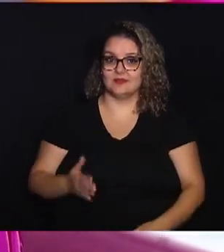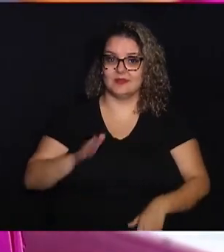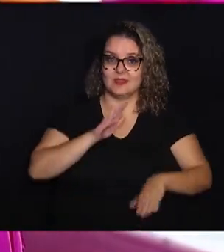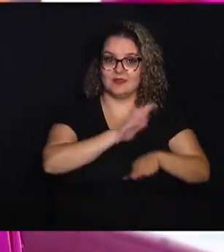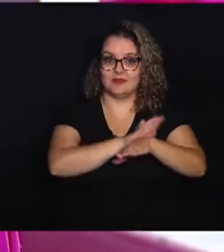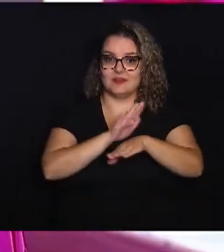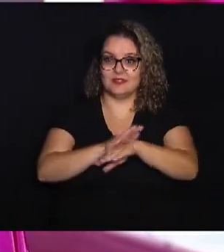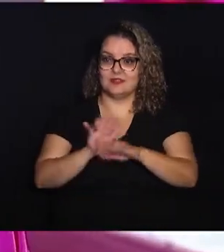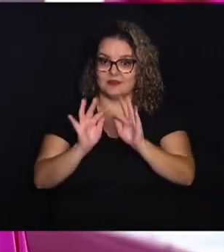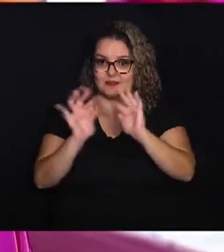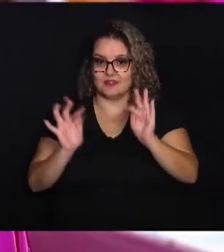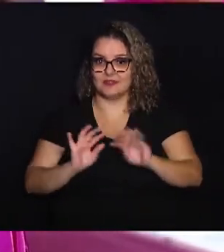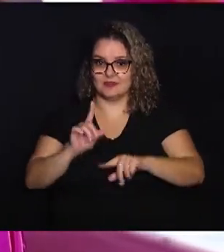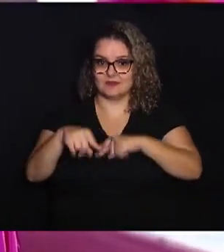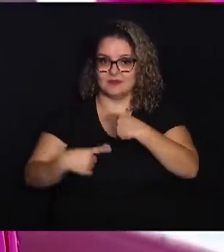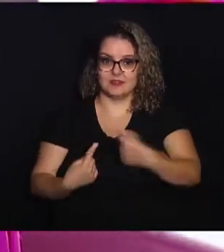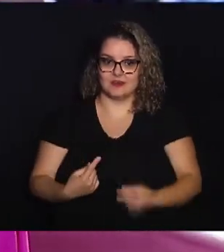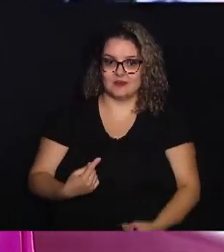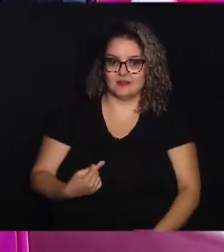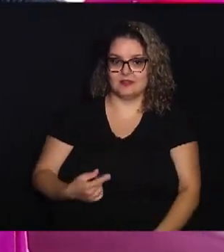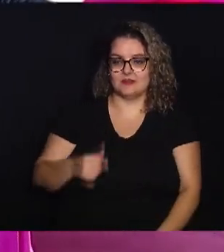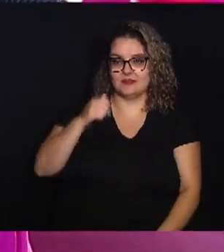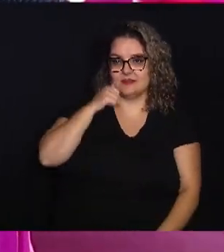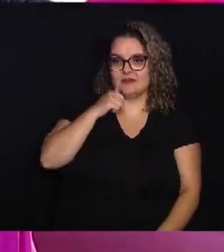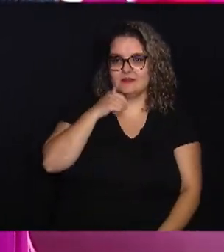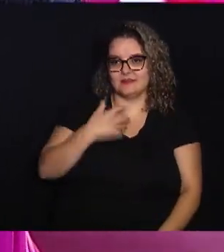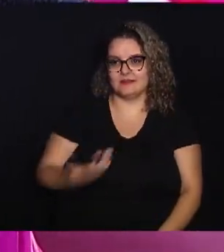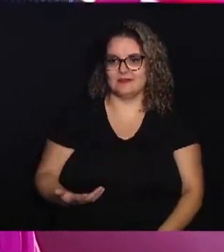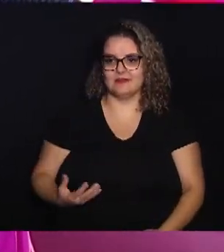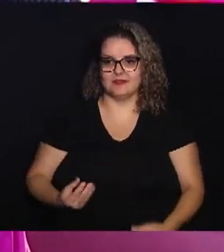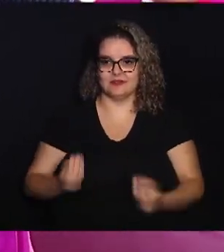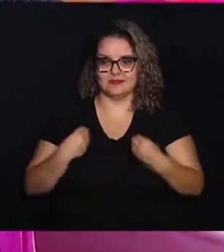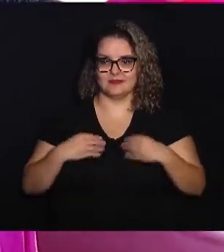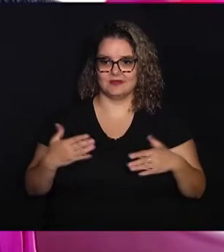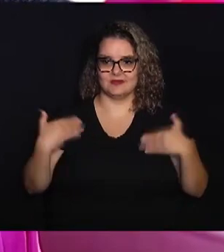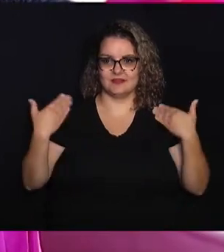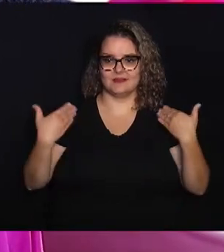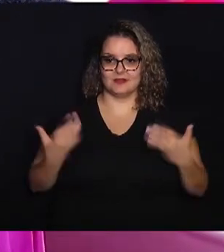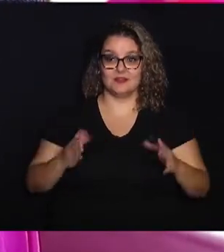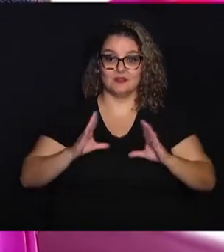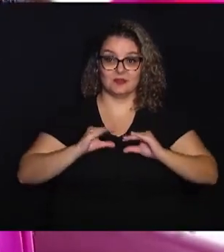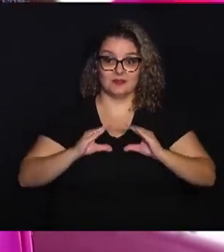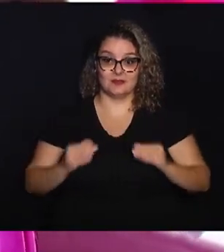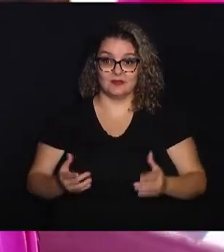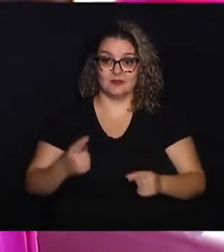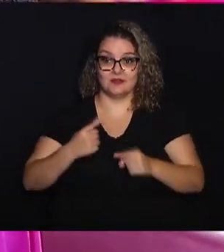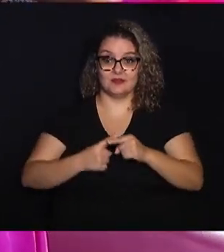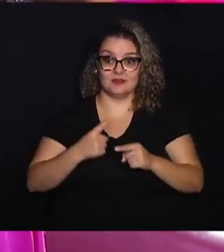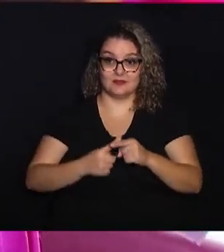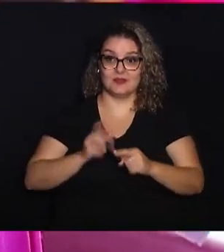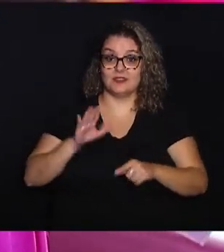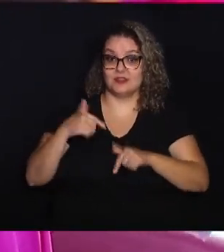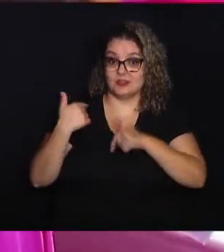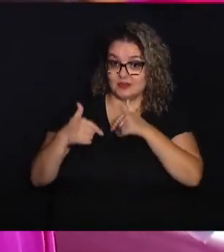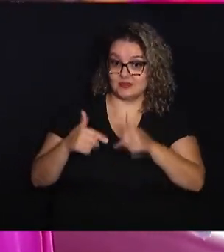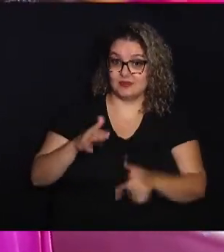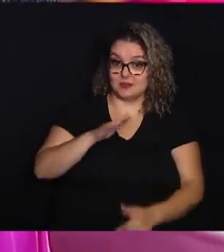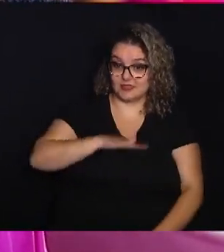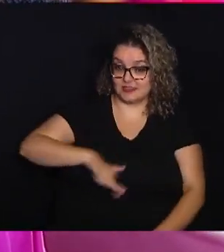trazer felicidade para outras mulheres? Me traz alegria, me traz um conforto, porque a gente já trabalha nessa